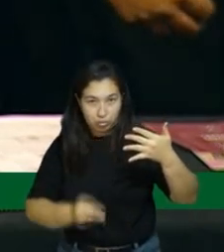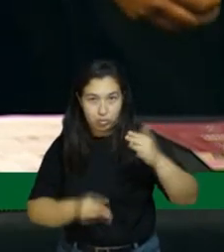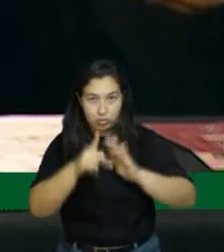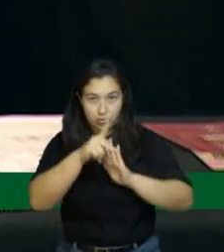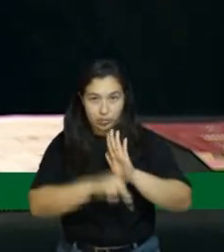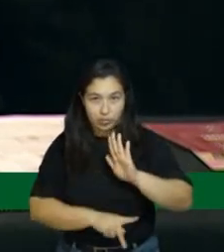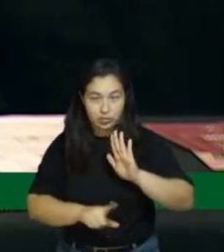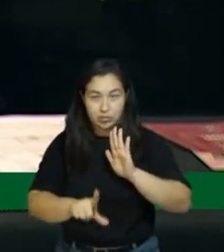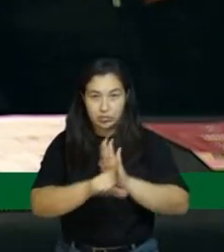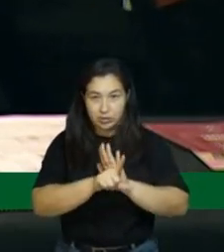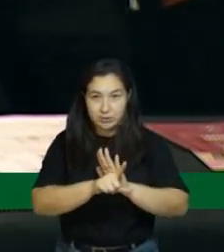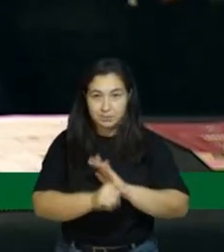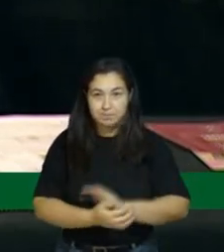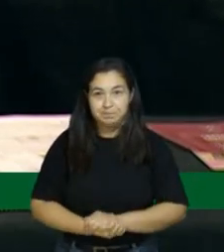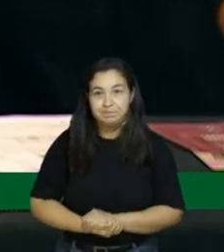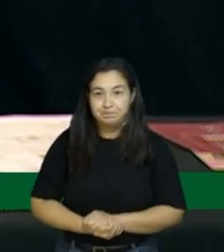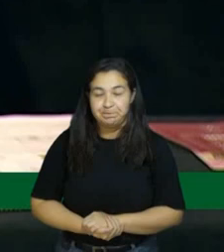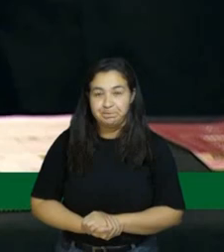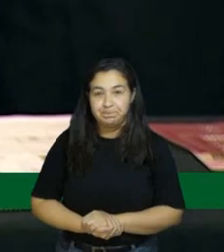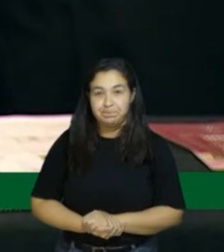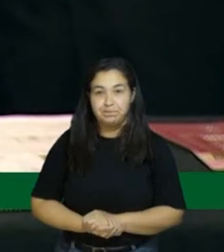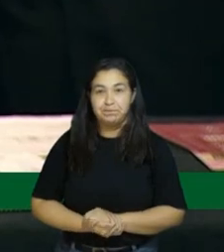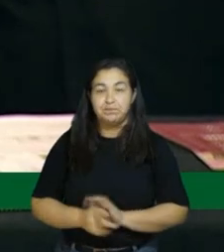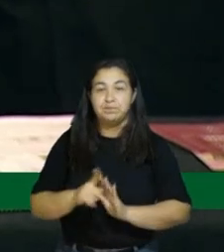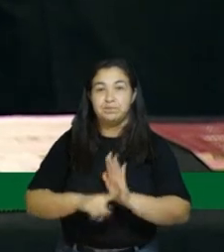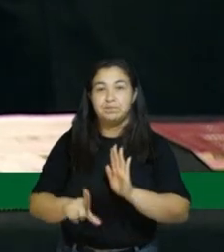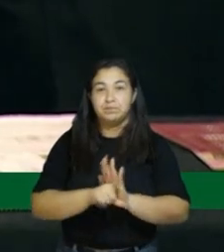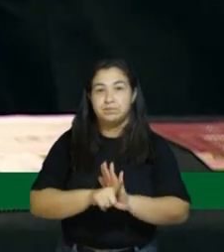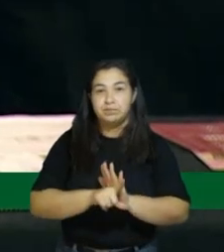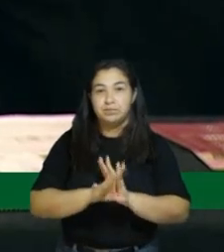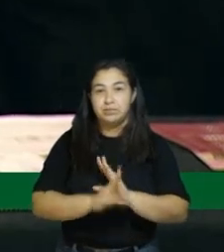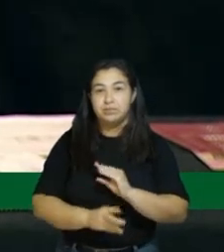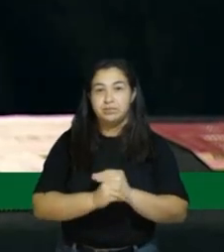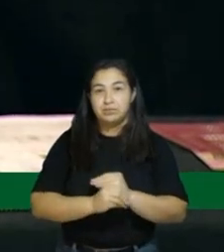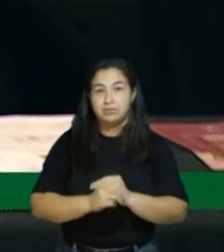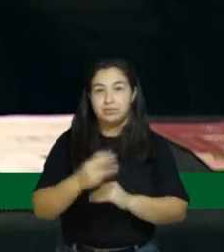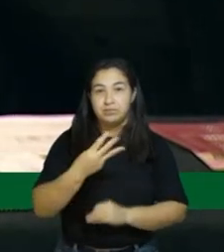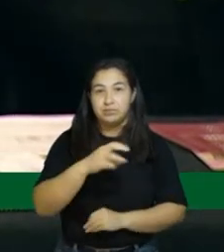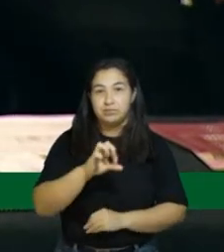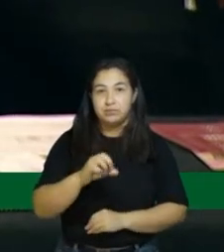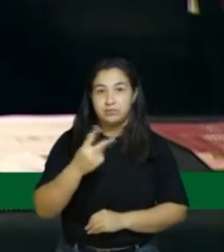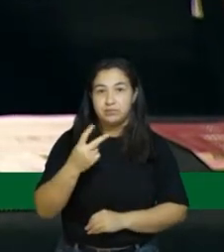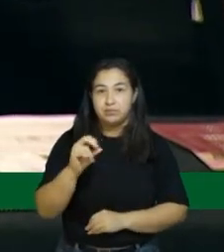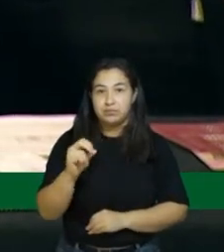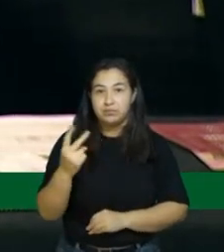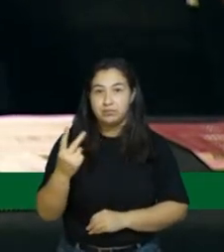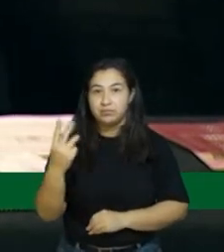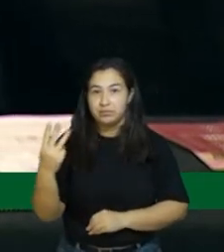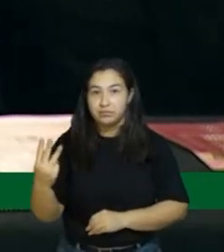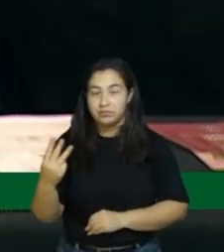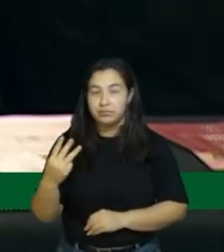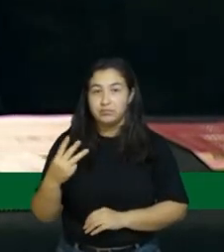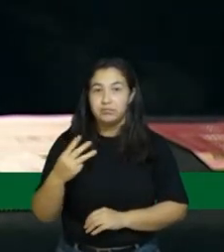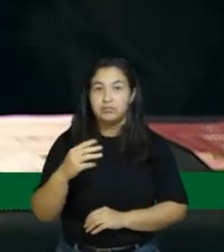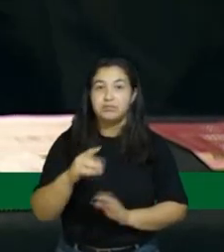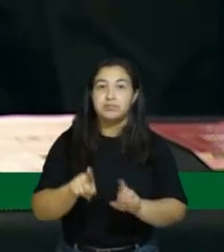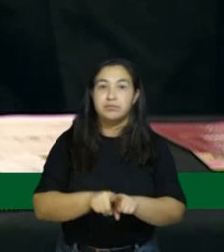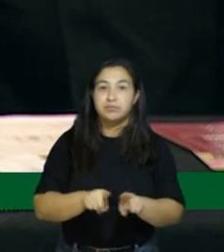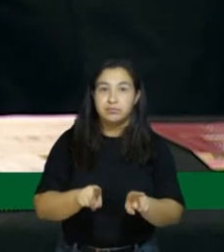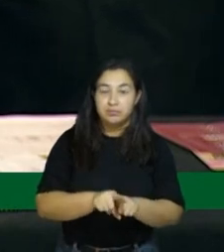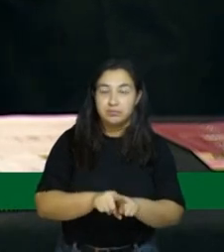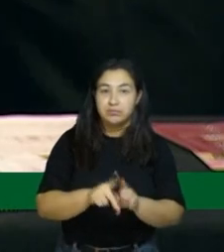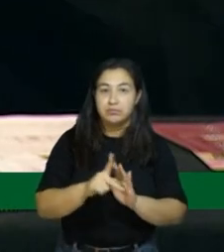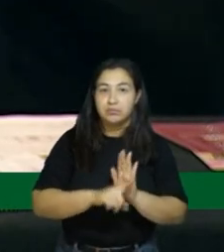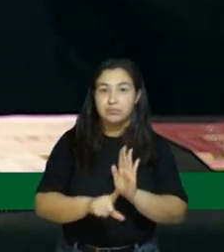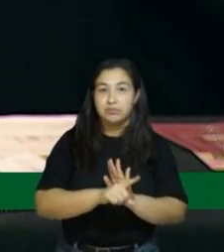de leis projeto de lei complementar 39 de 2023 projeto de lei